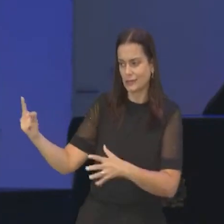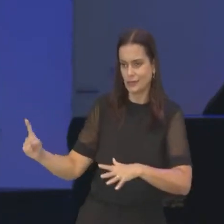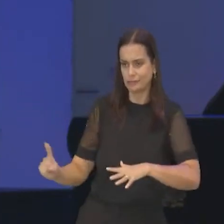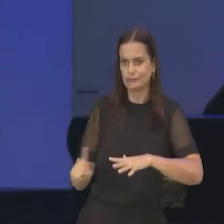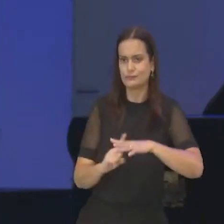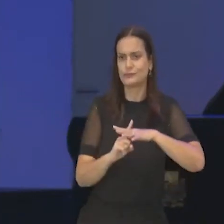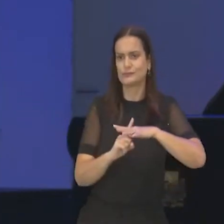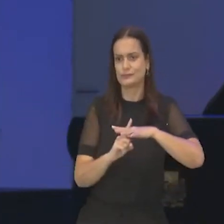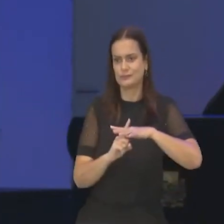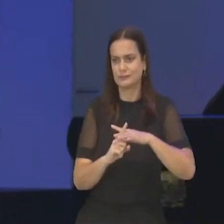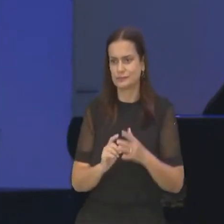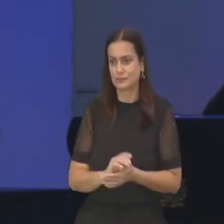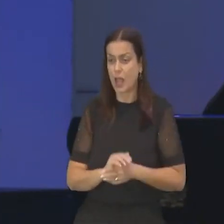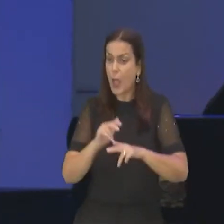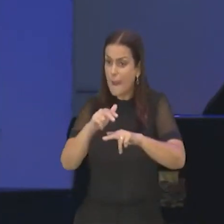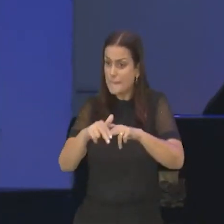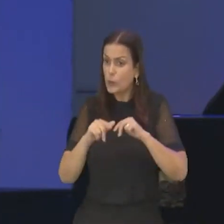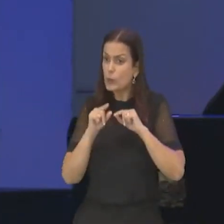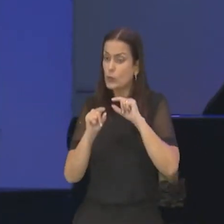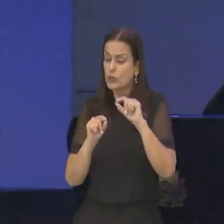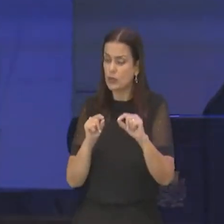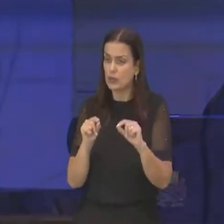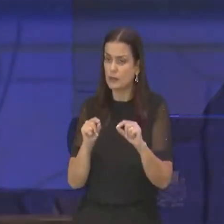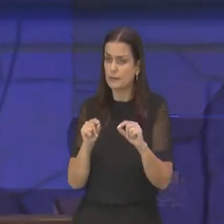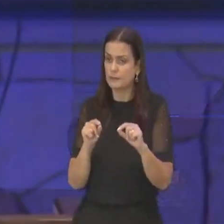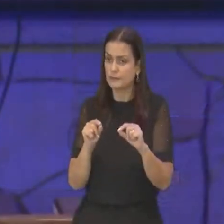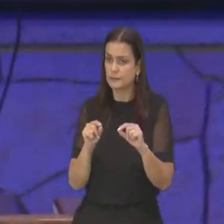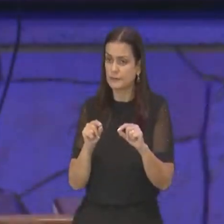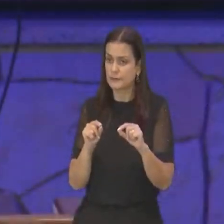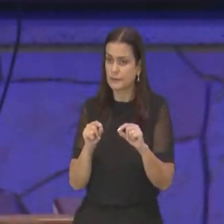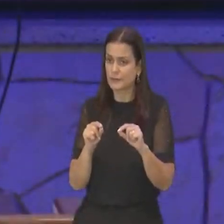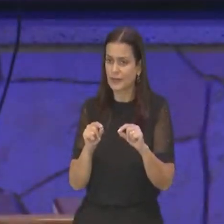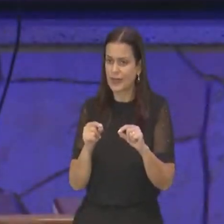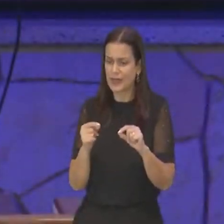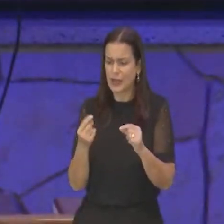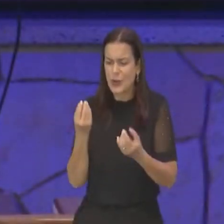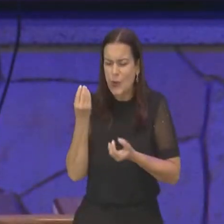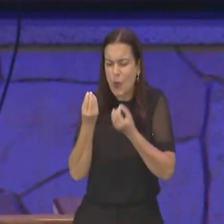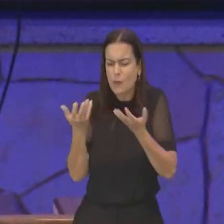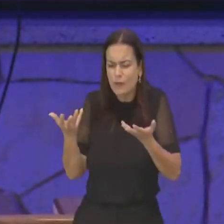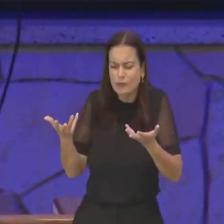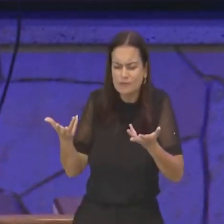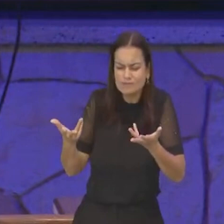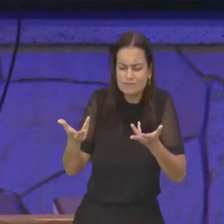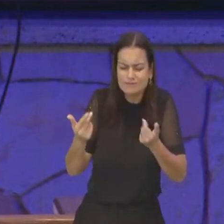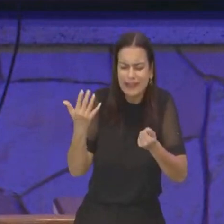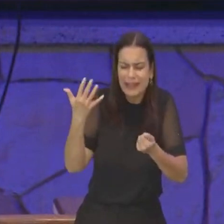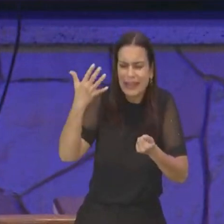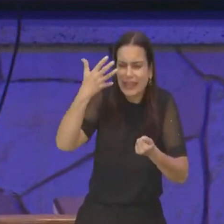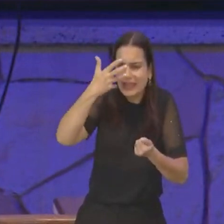E por isso, de uma forma linda e poderosa, aqueles que iam